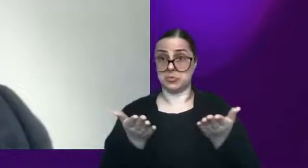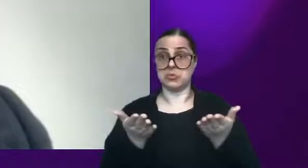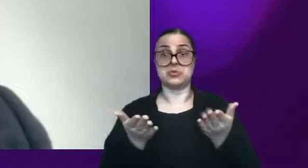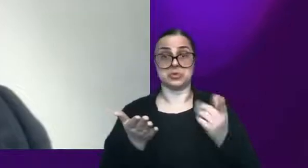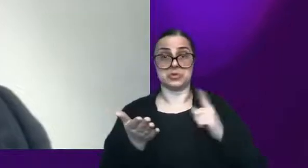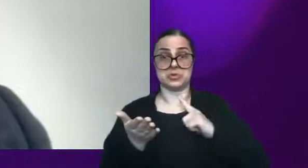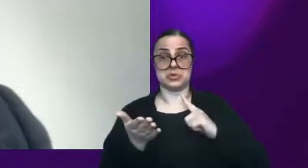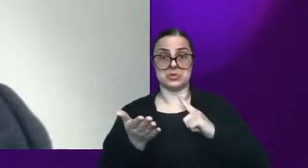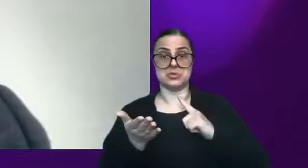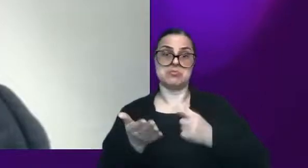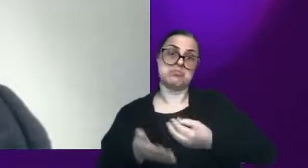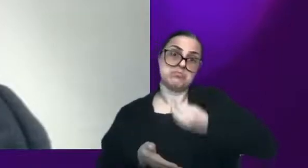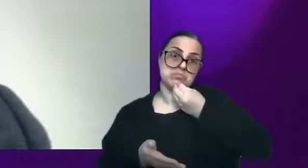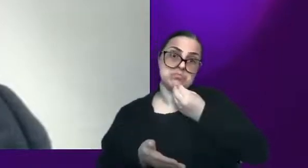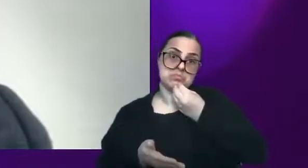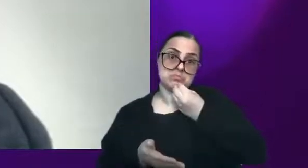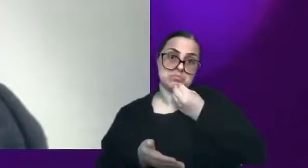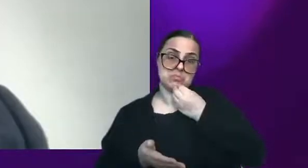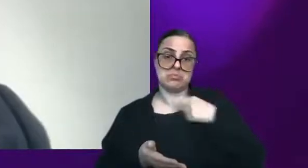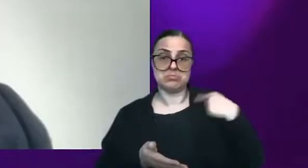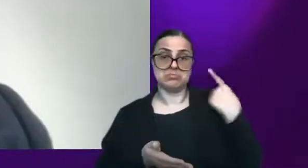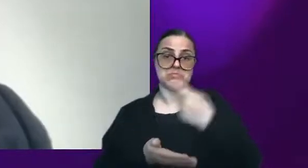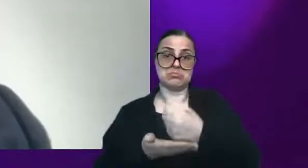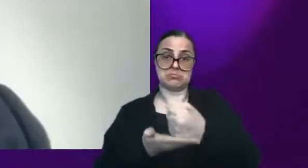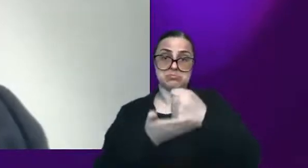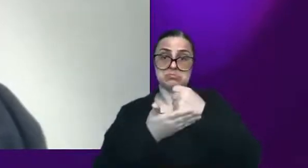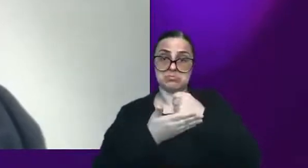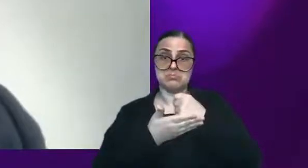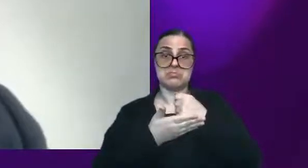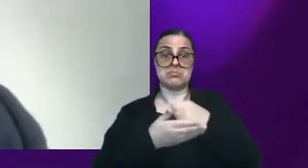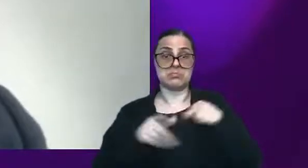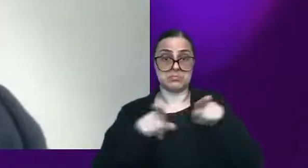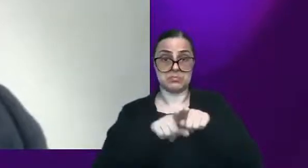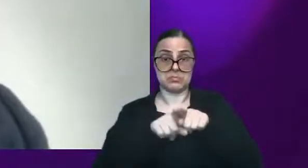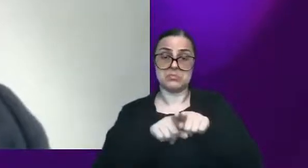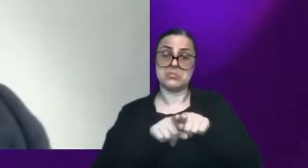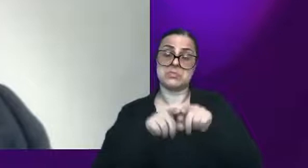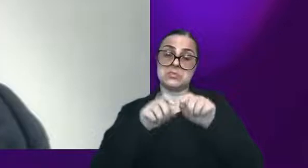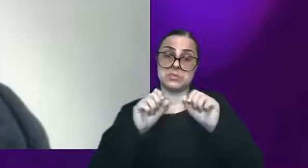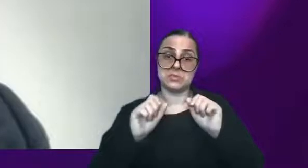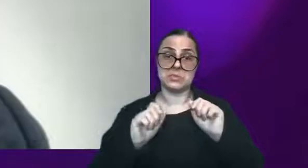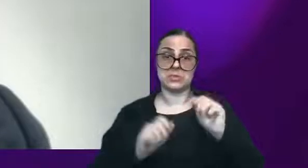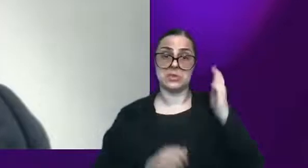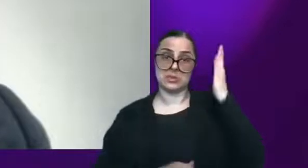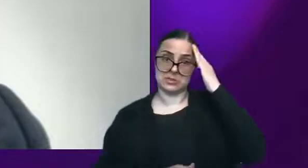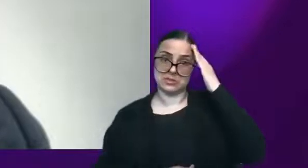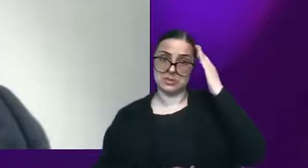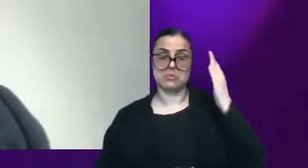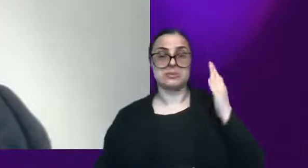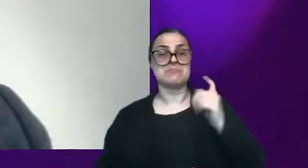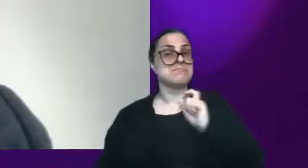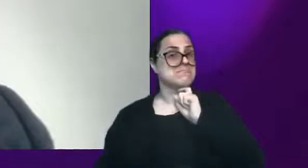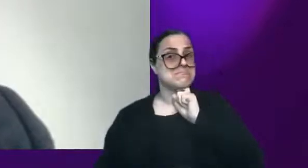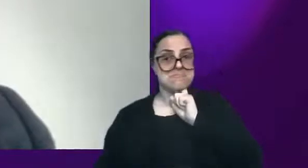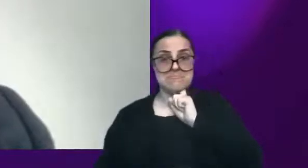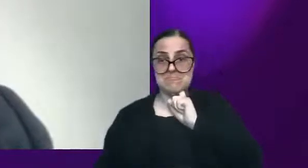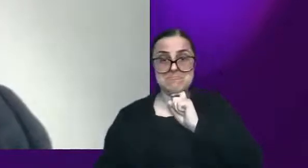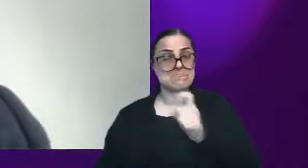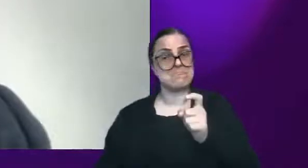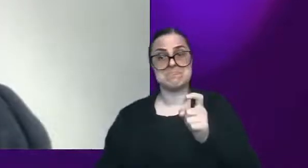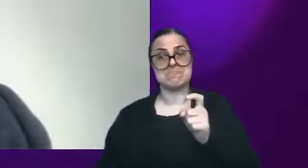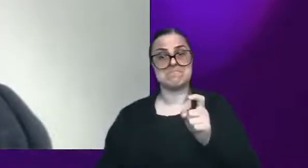e a imunossupressão são maus para o cancro. A imunossupressão causa alguns tipos de cancro, mas ninguém demonstrou verdadeiramente que há